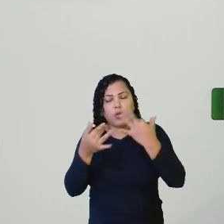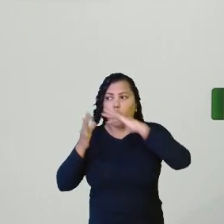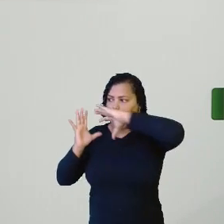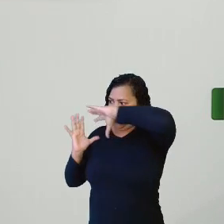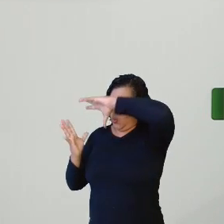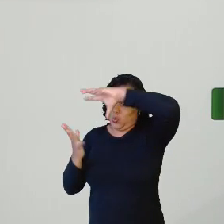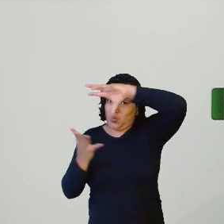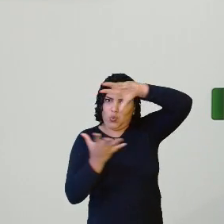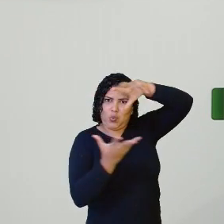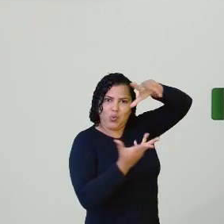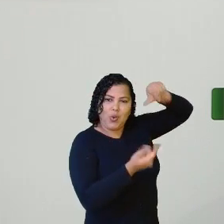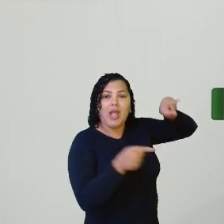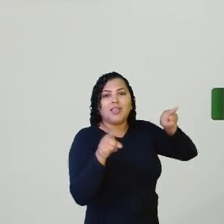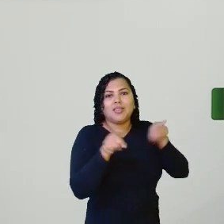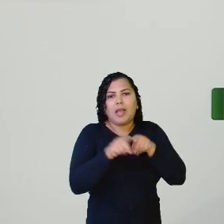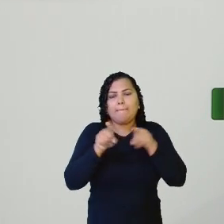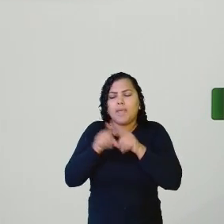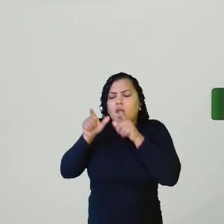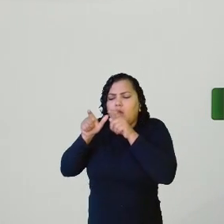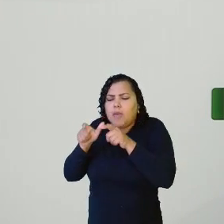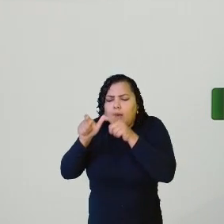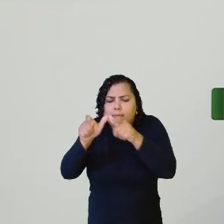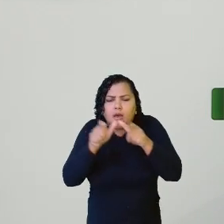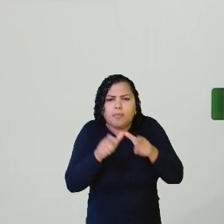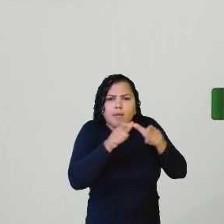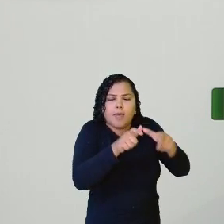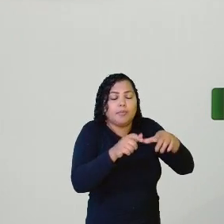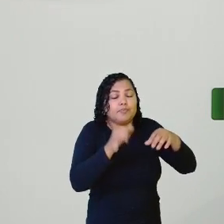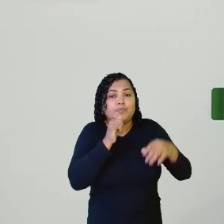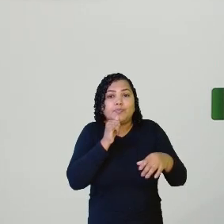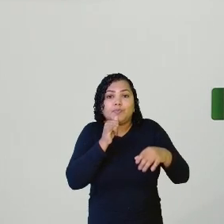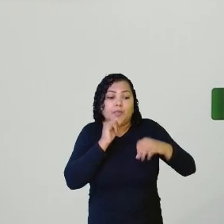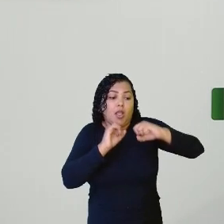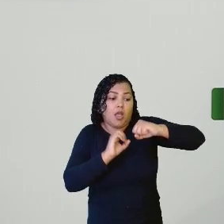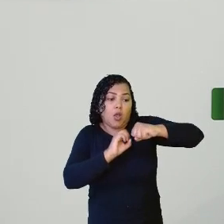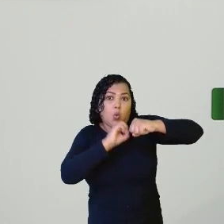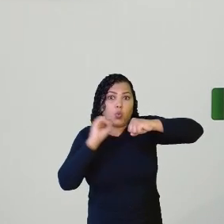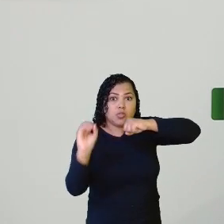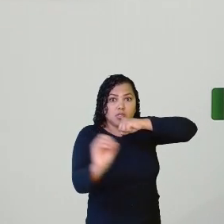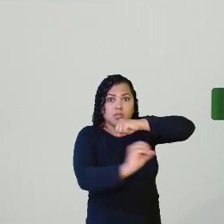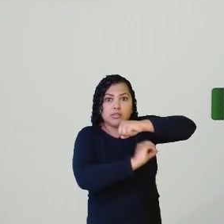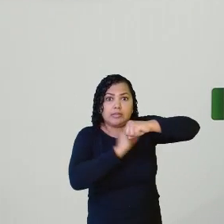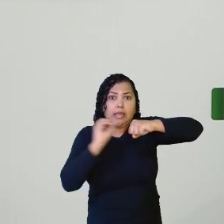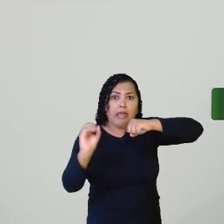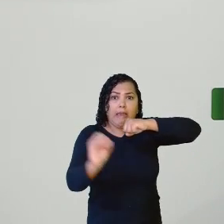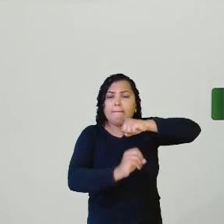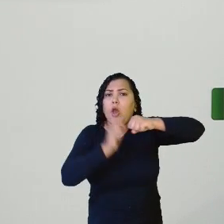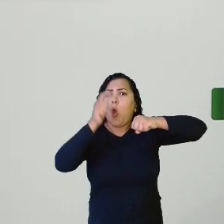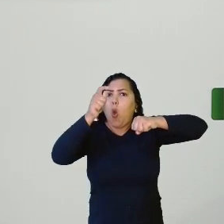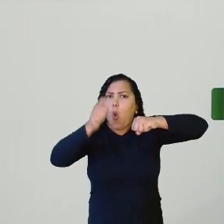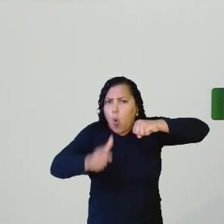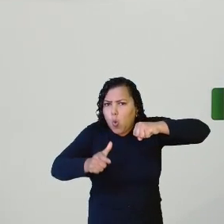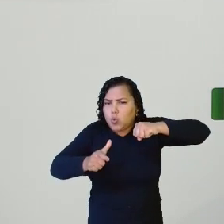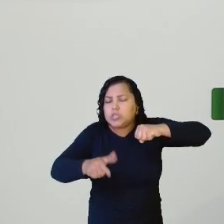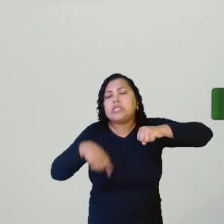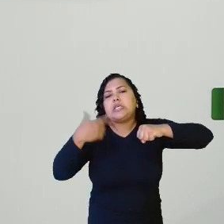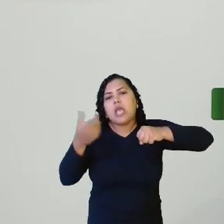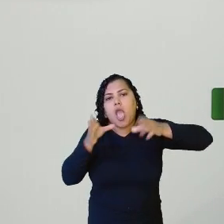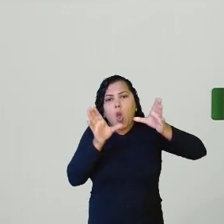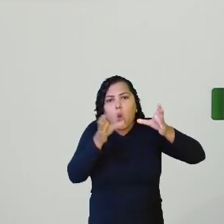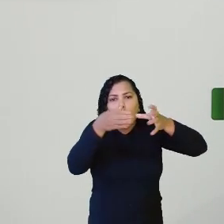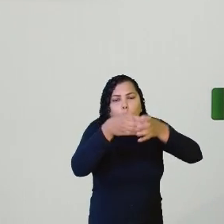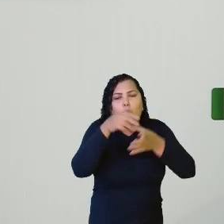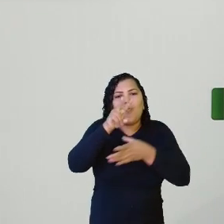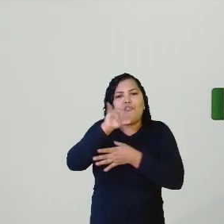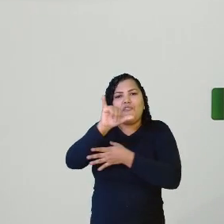universo, nós falamos sobre a localização do Sistema Solar, em que galáxia ele está, que é a Via Láctea,